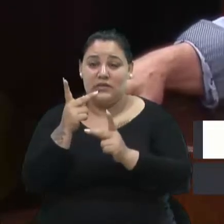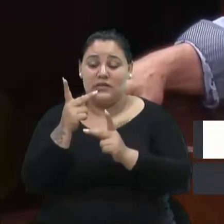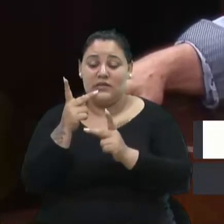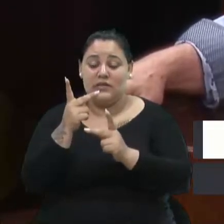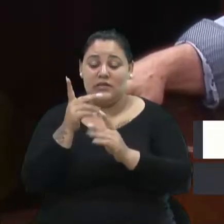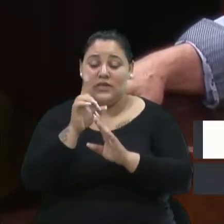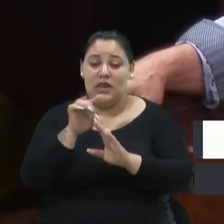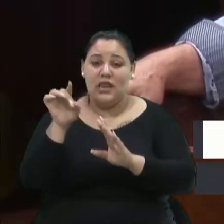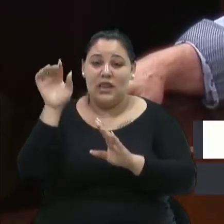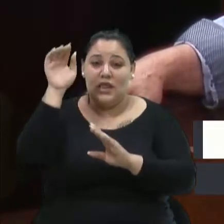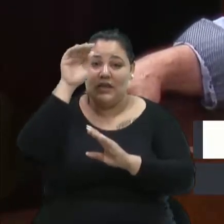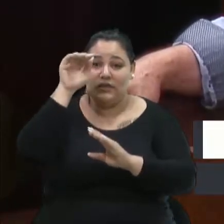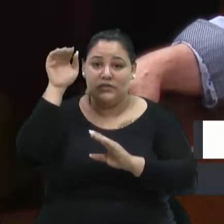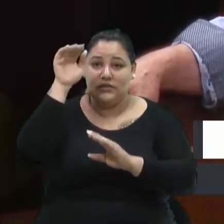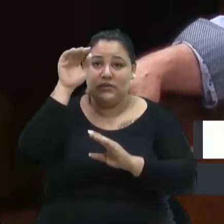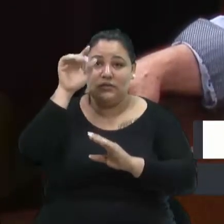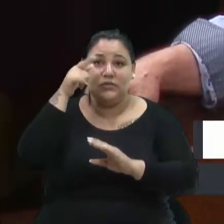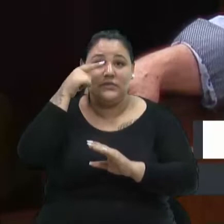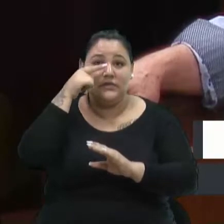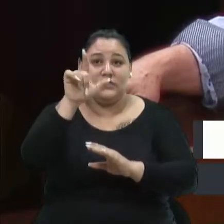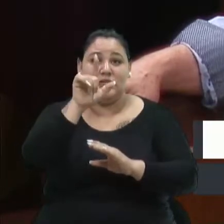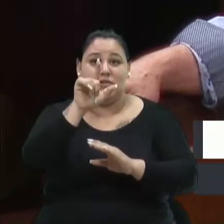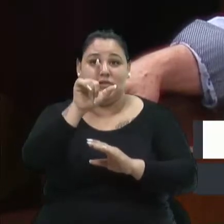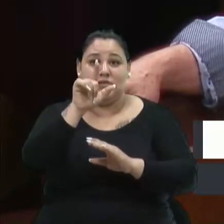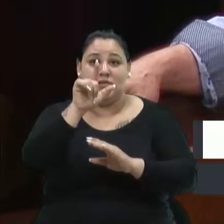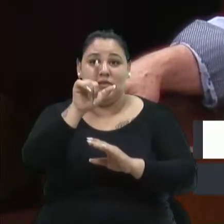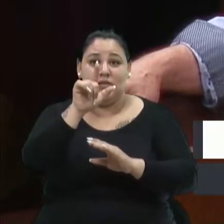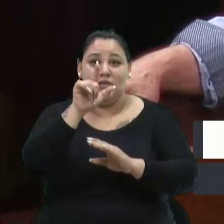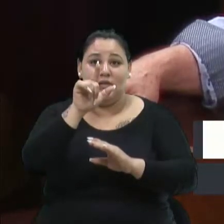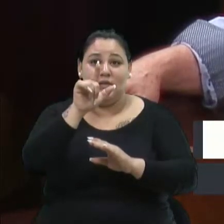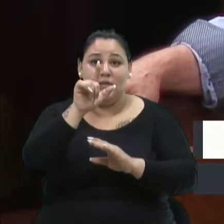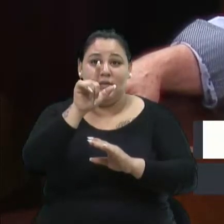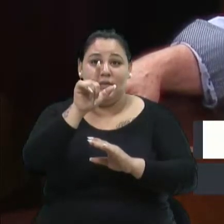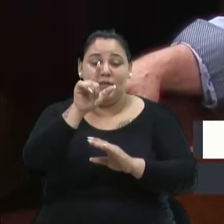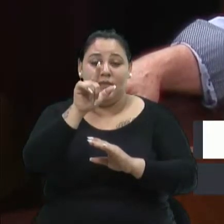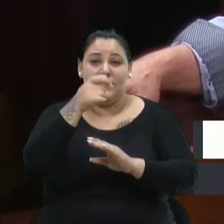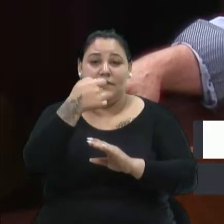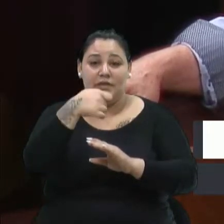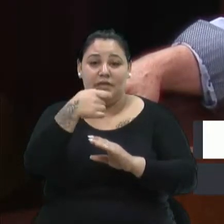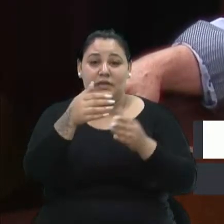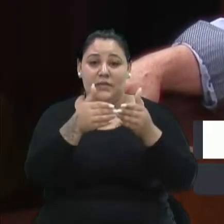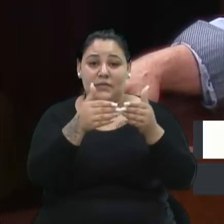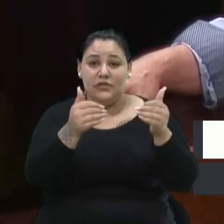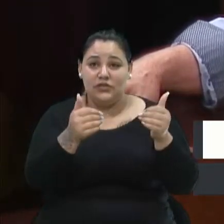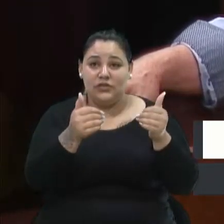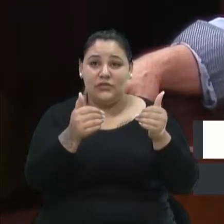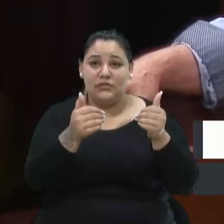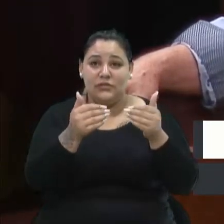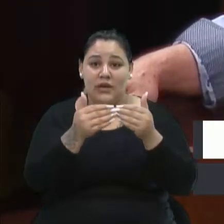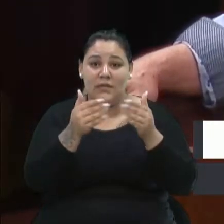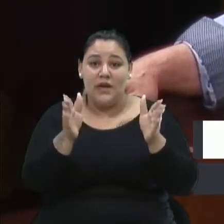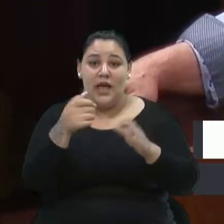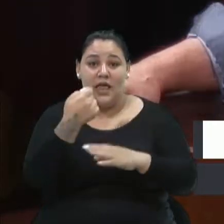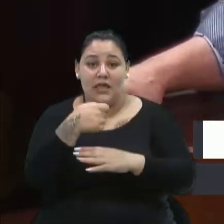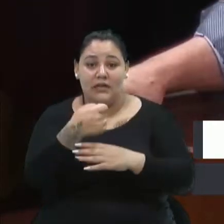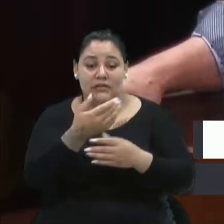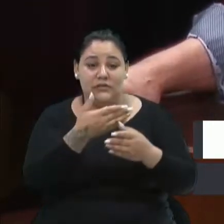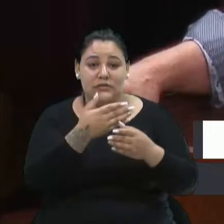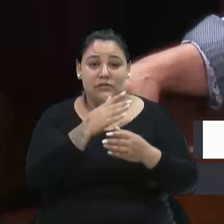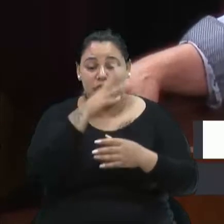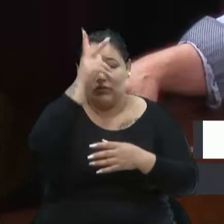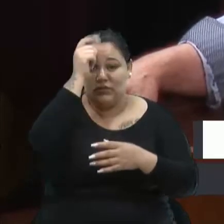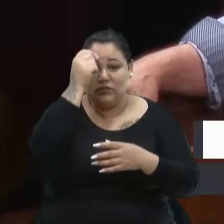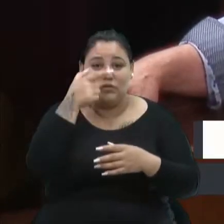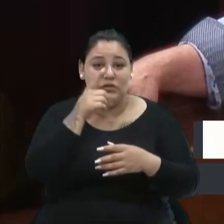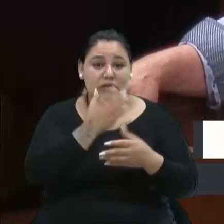a metade mais um dos deputados a voltar a abrir a necessidade do município poder colocar